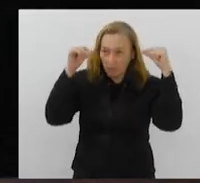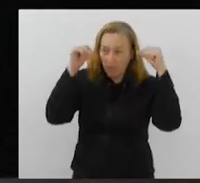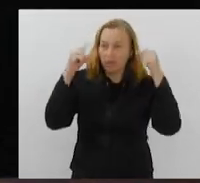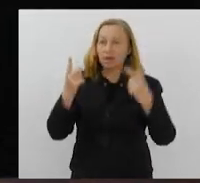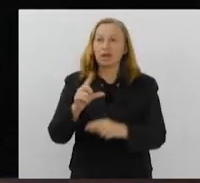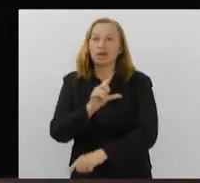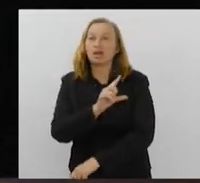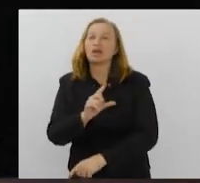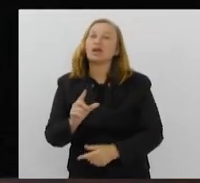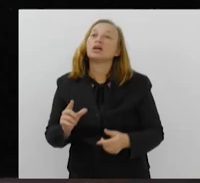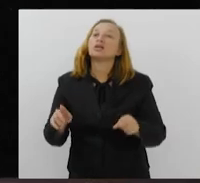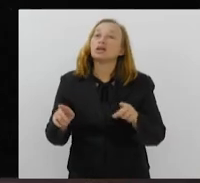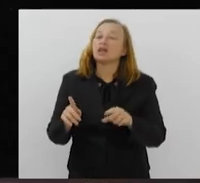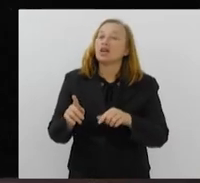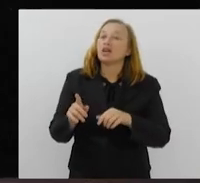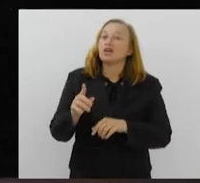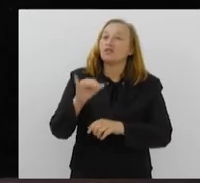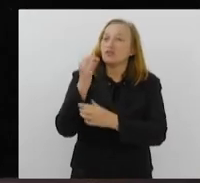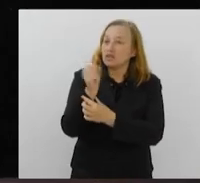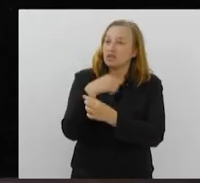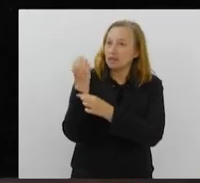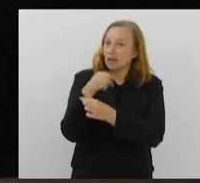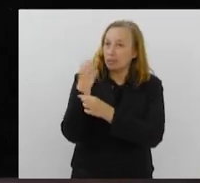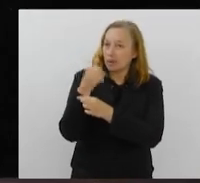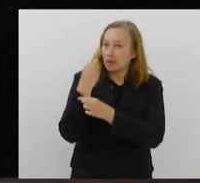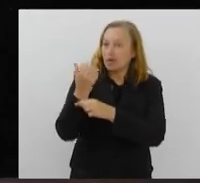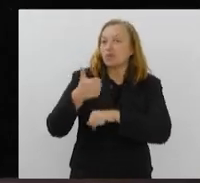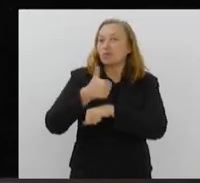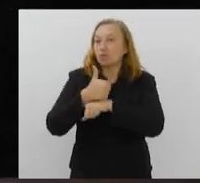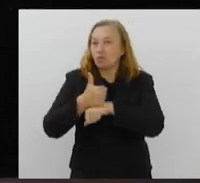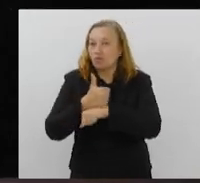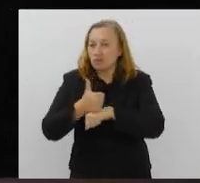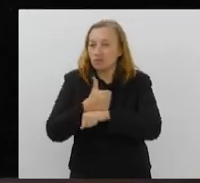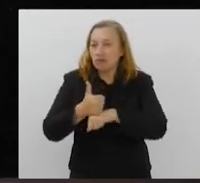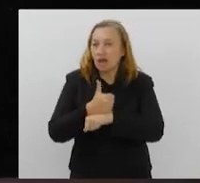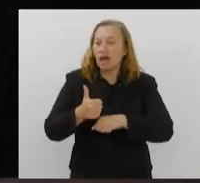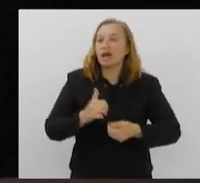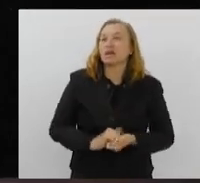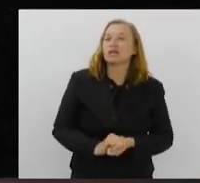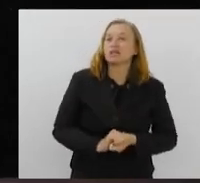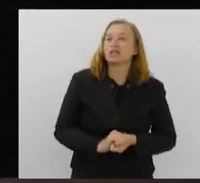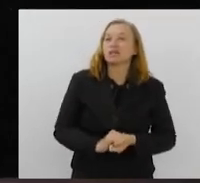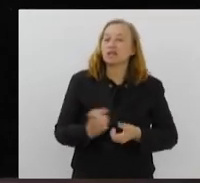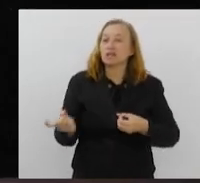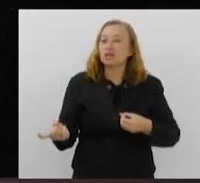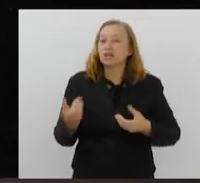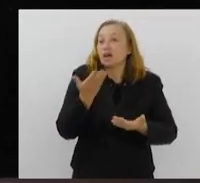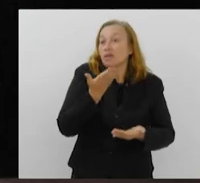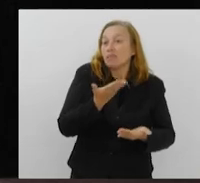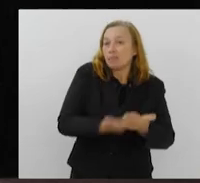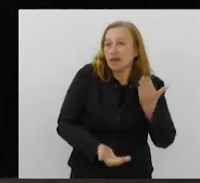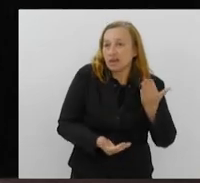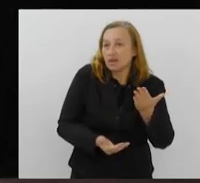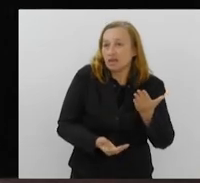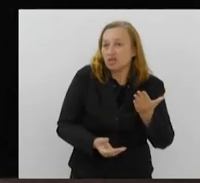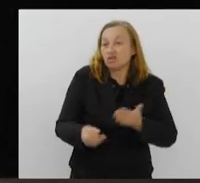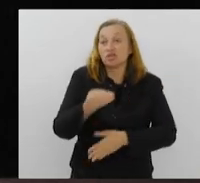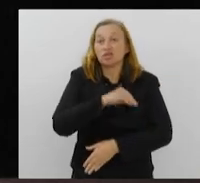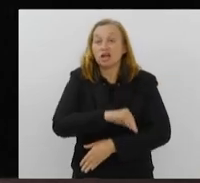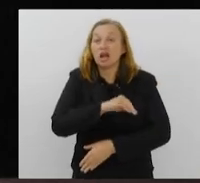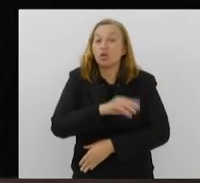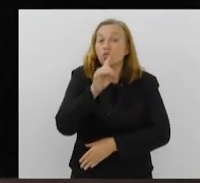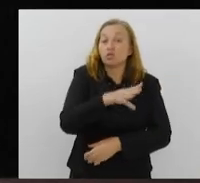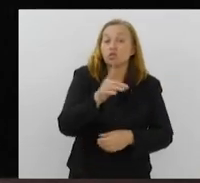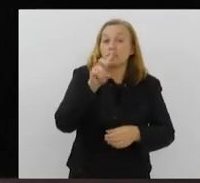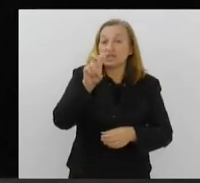enfermeiros, fisioterapeutas, que também estão esperando um reajuste, a recomposição das perdas acumuladas nos últimos 5 anos,